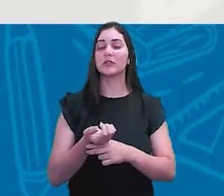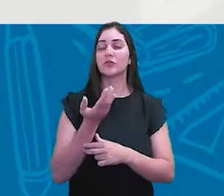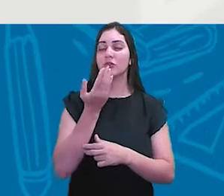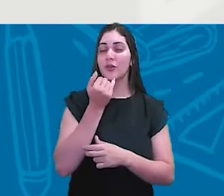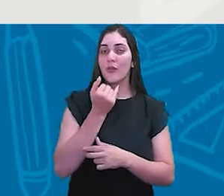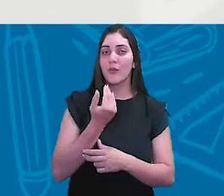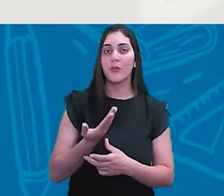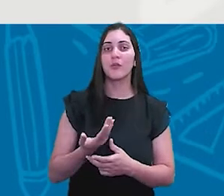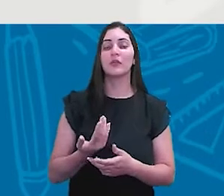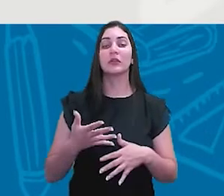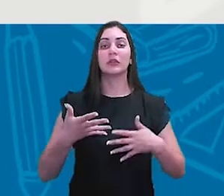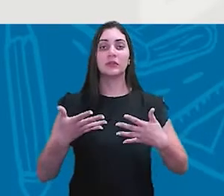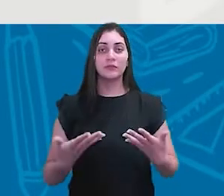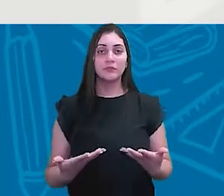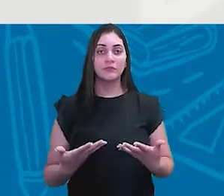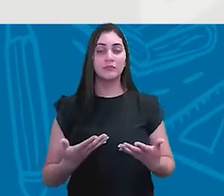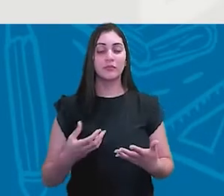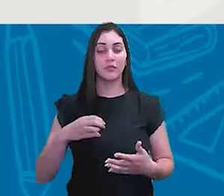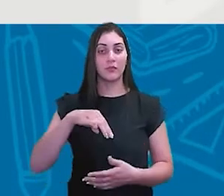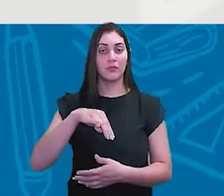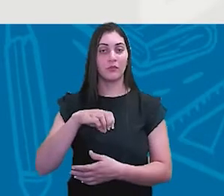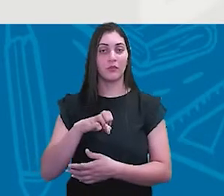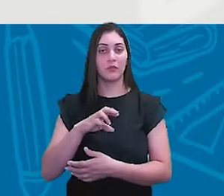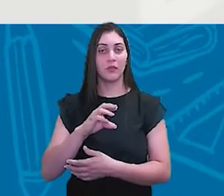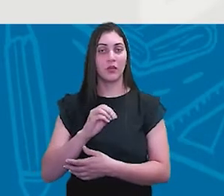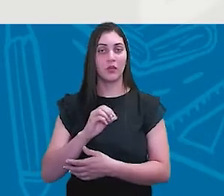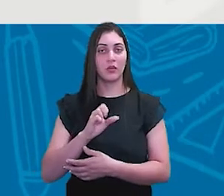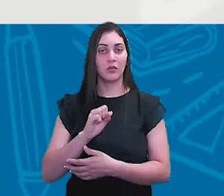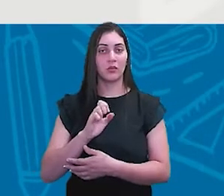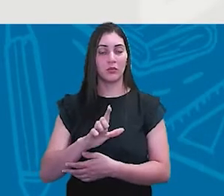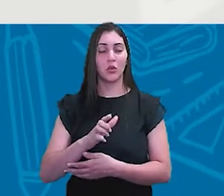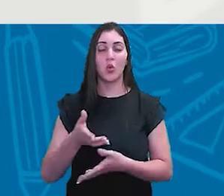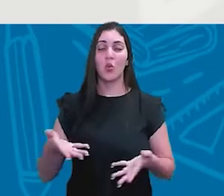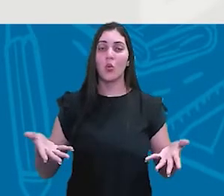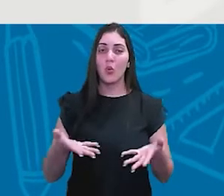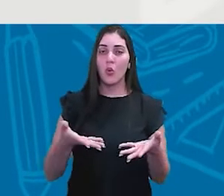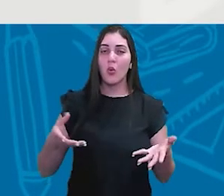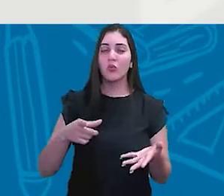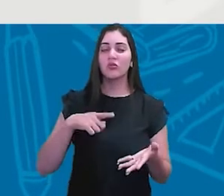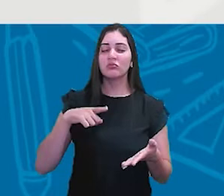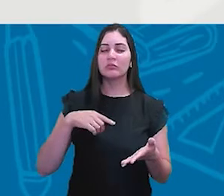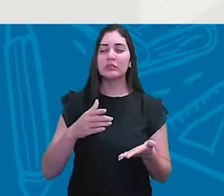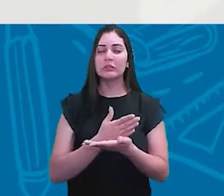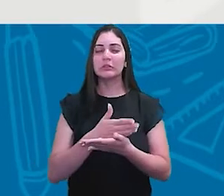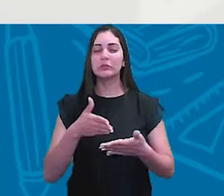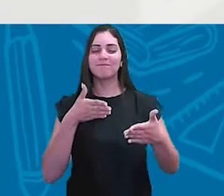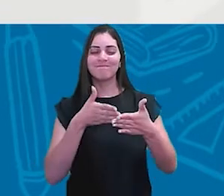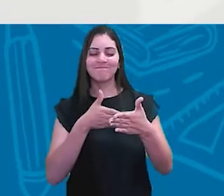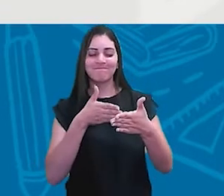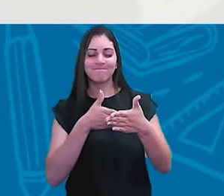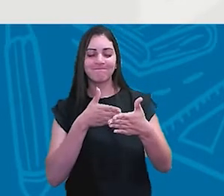alimentos, né? Então, o Mercosul, ele hoje enfrenta algumas barreiras